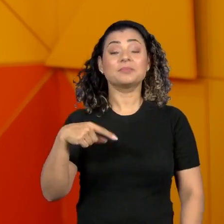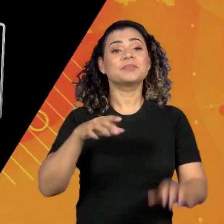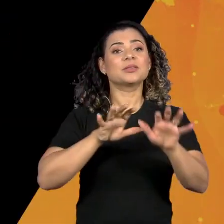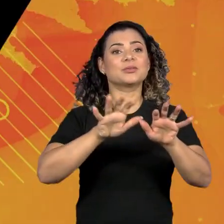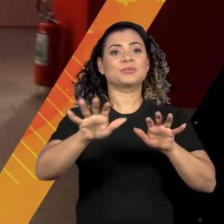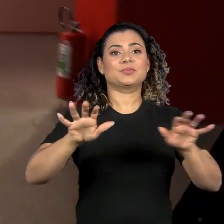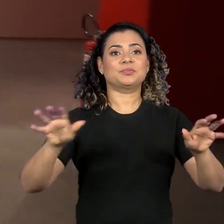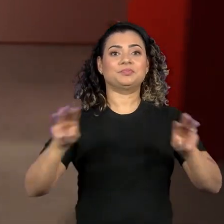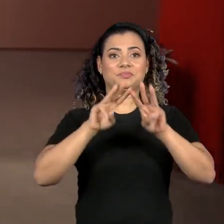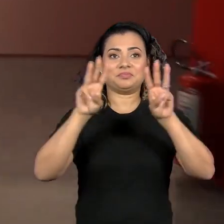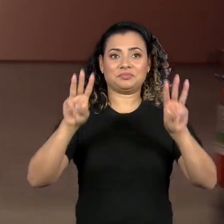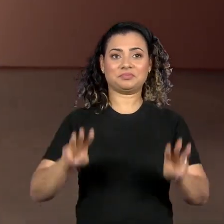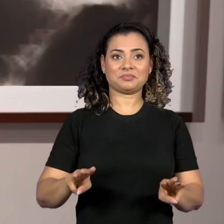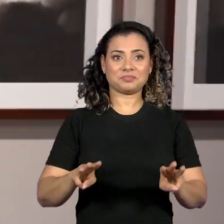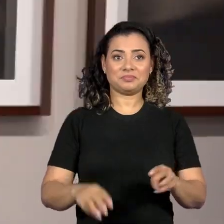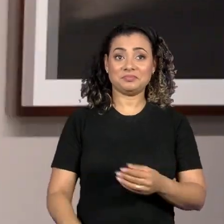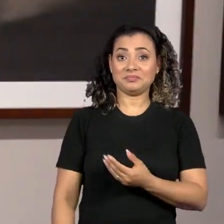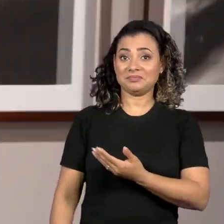Araújo.